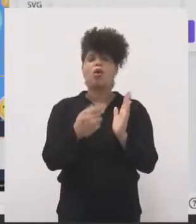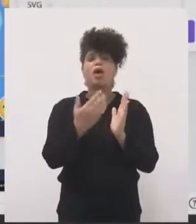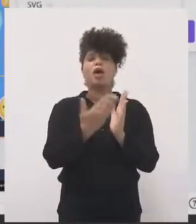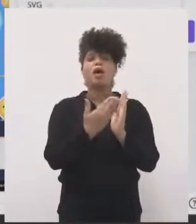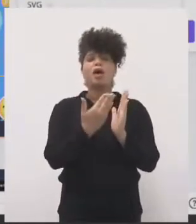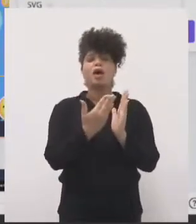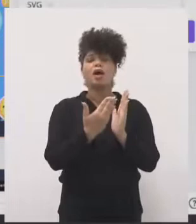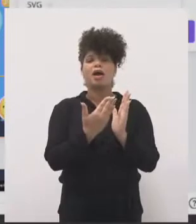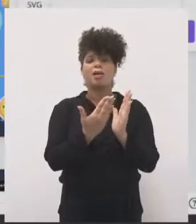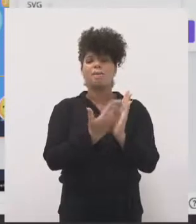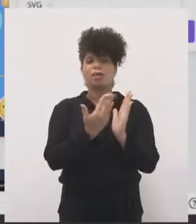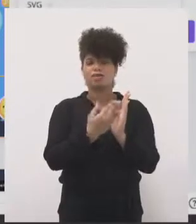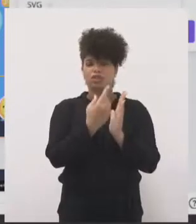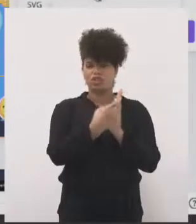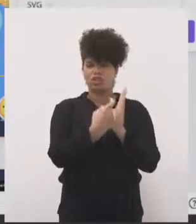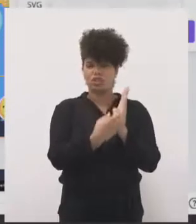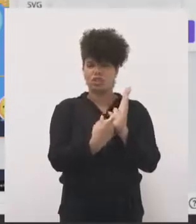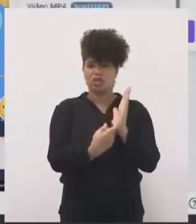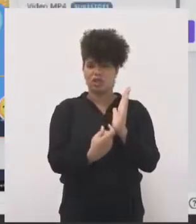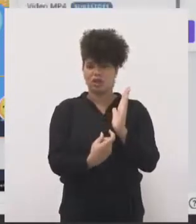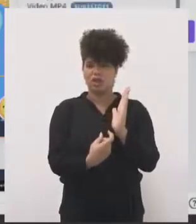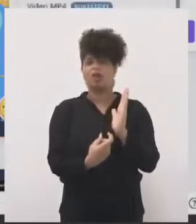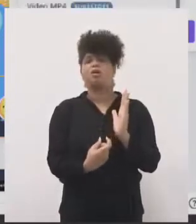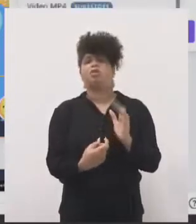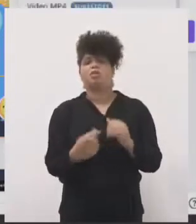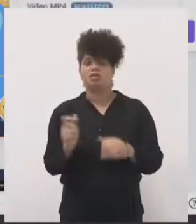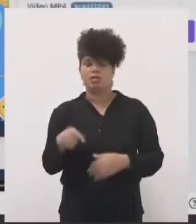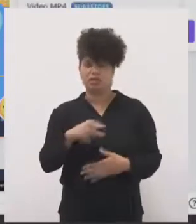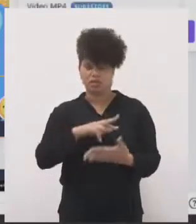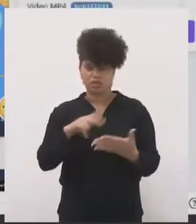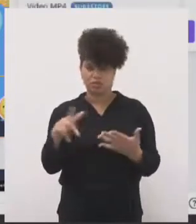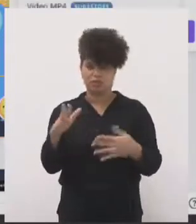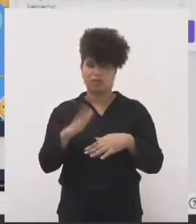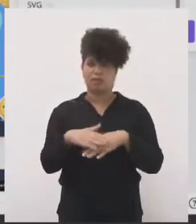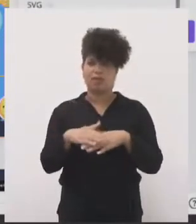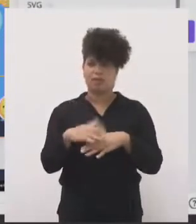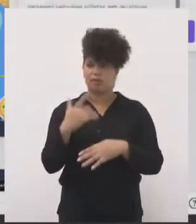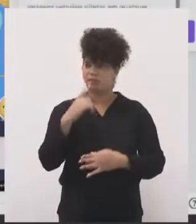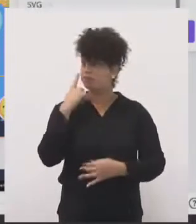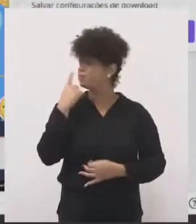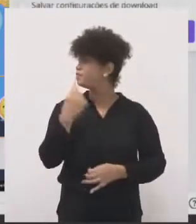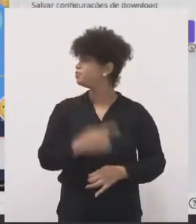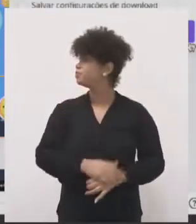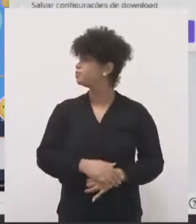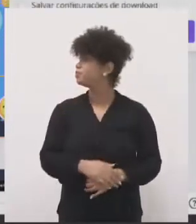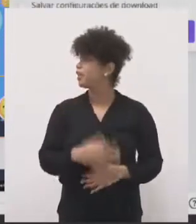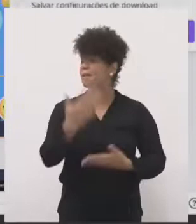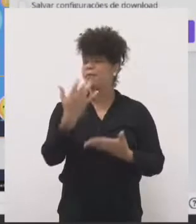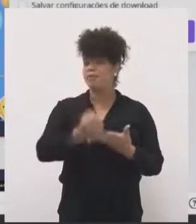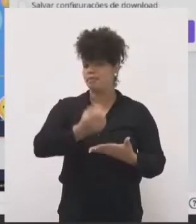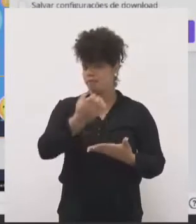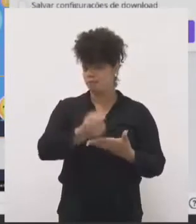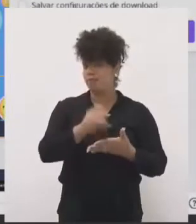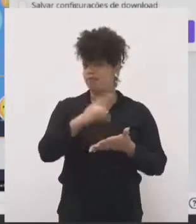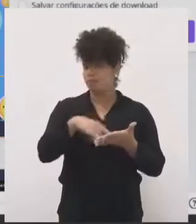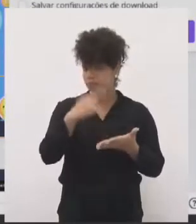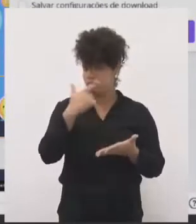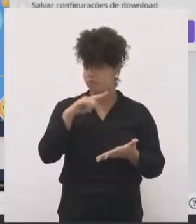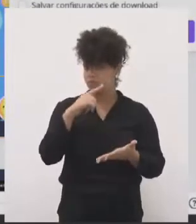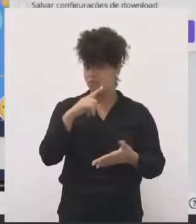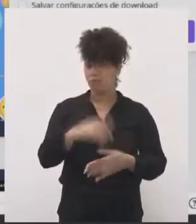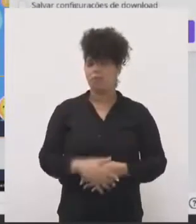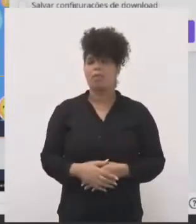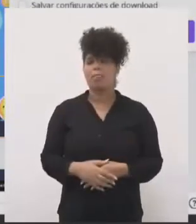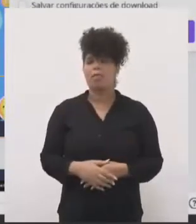que precisa ser impresso. Então, tem diversos formatos aqui para baixar o documento. Nas